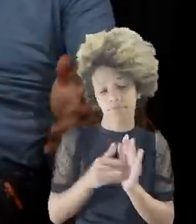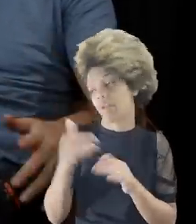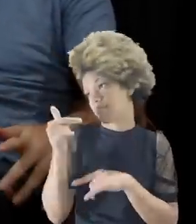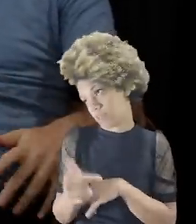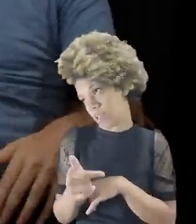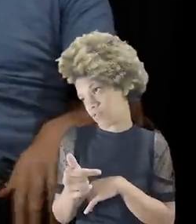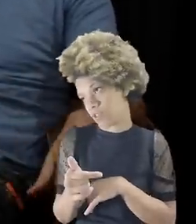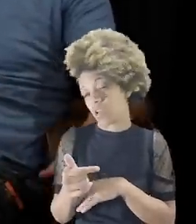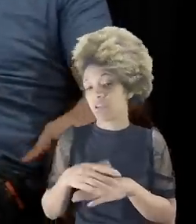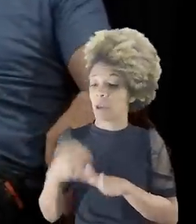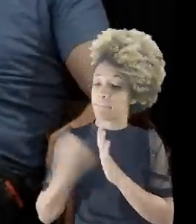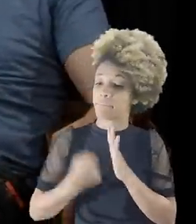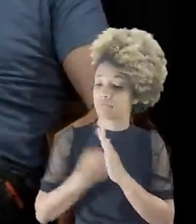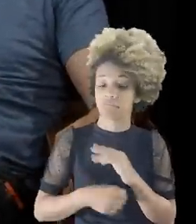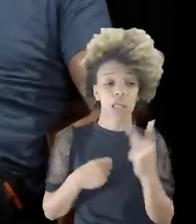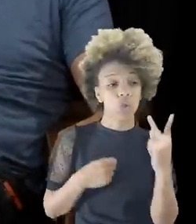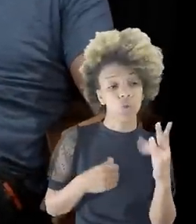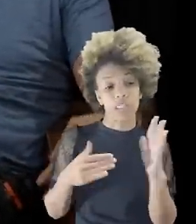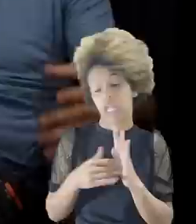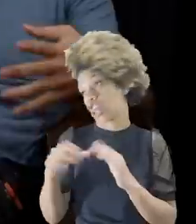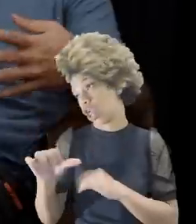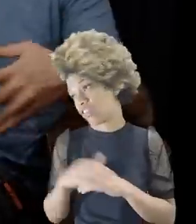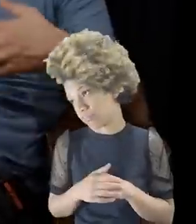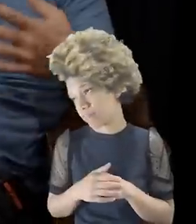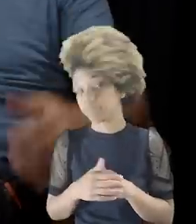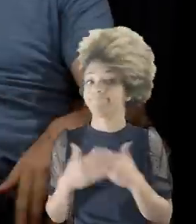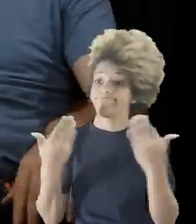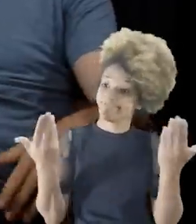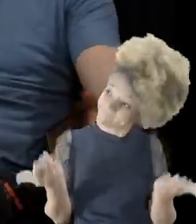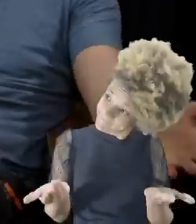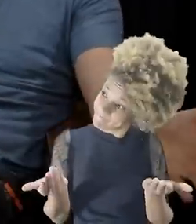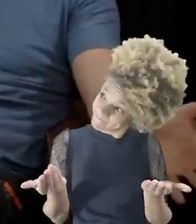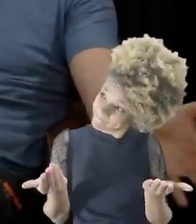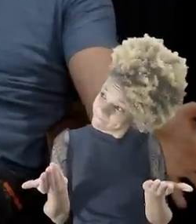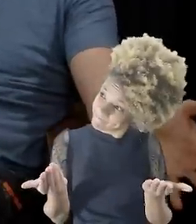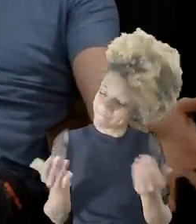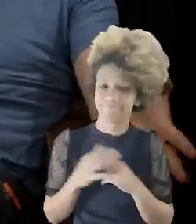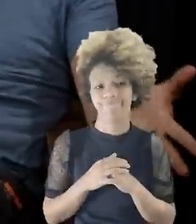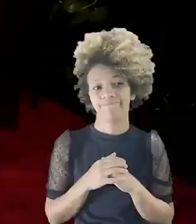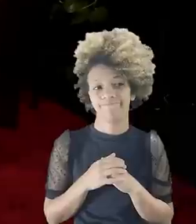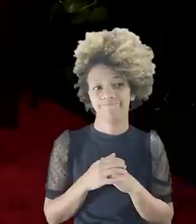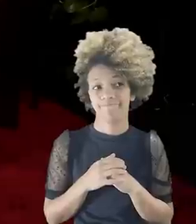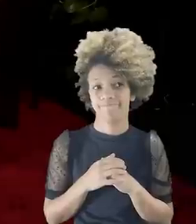cinco a sete só né O militante que tá lá treinando as duas das nove Poxa que não sei o que eu falei então